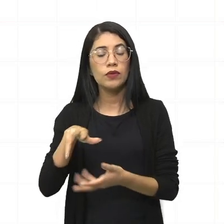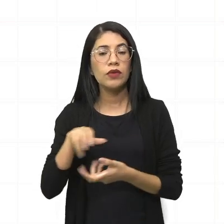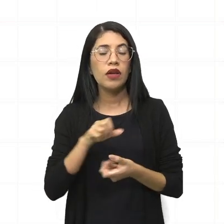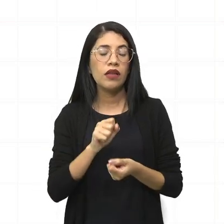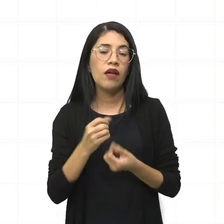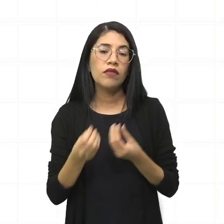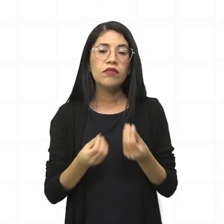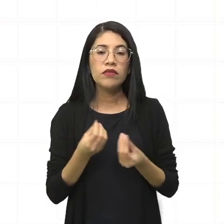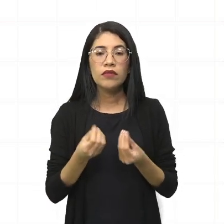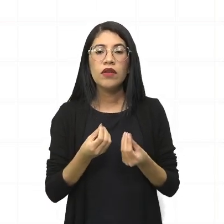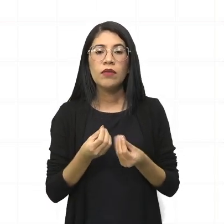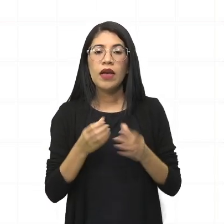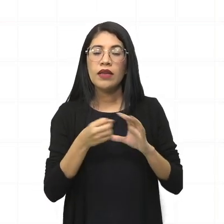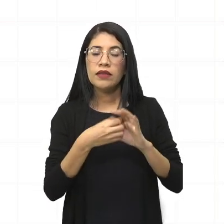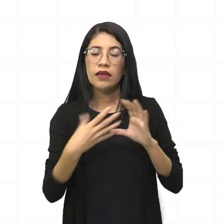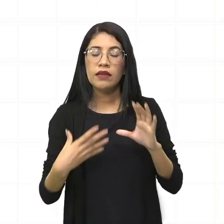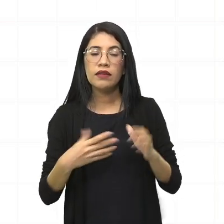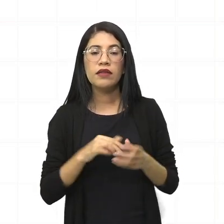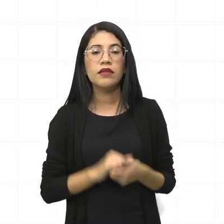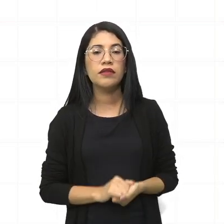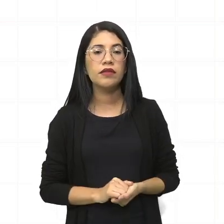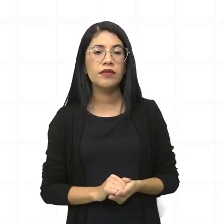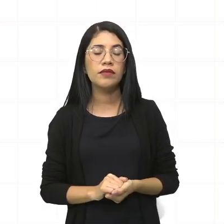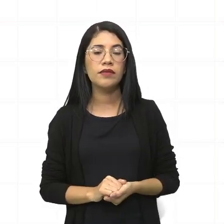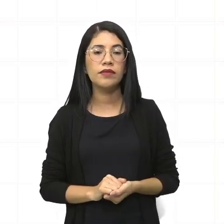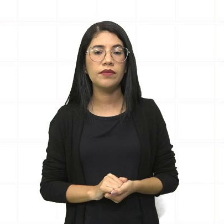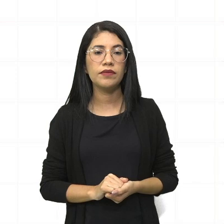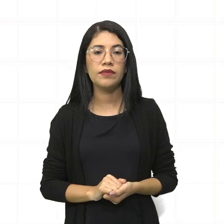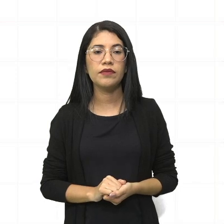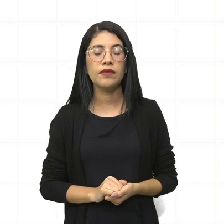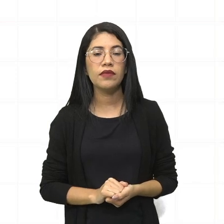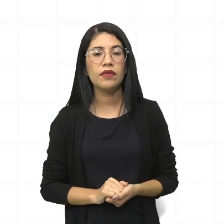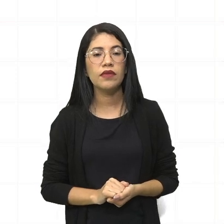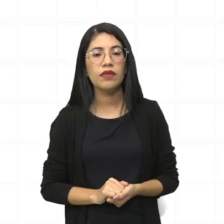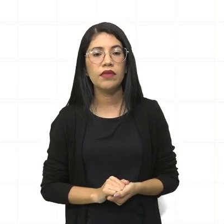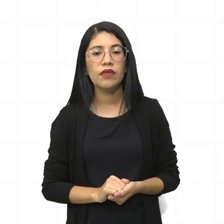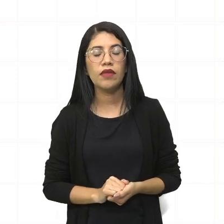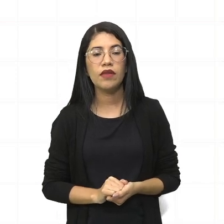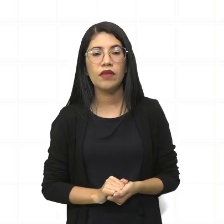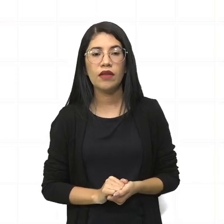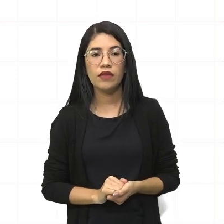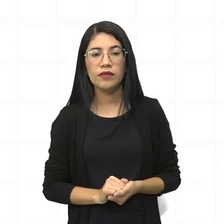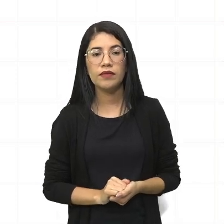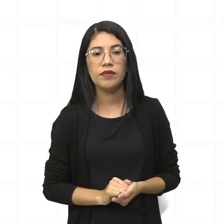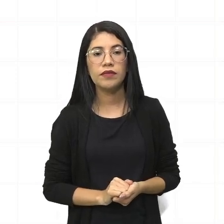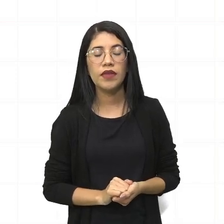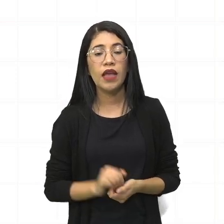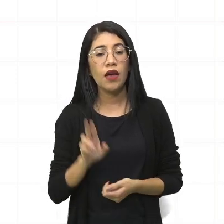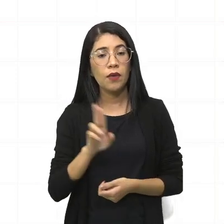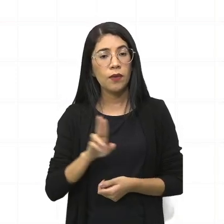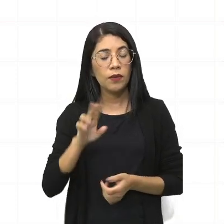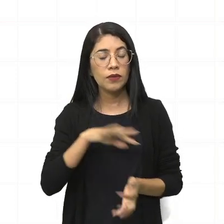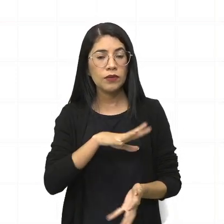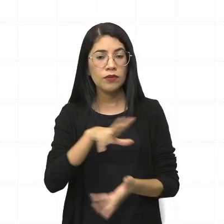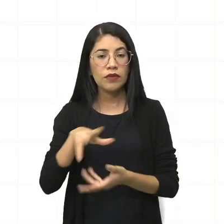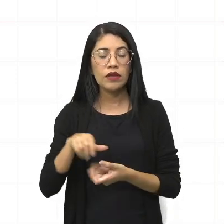Sistema Nacional de Unidades de Conservação, que é as unidades de conservação de uso sustentável, que são